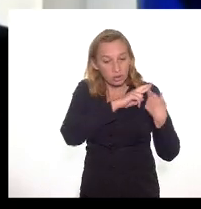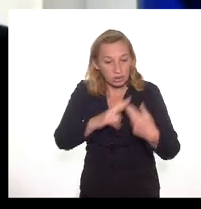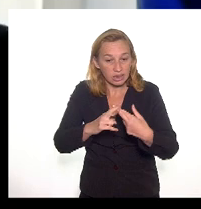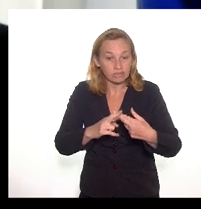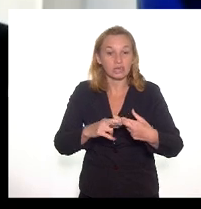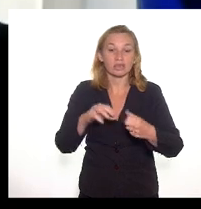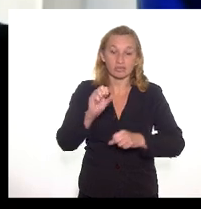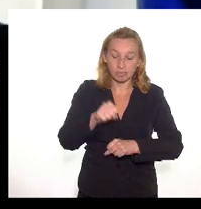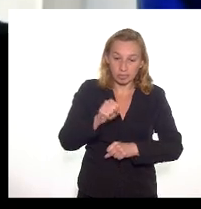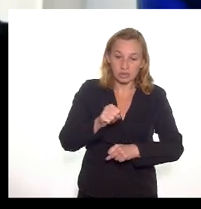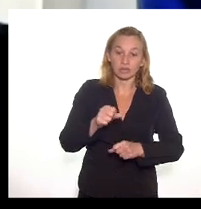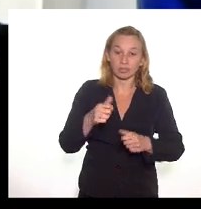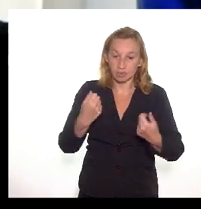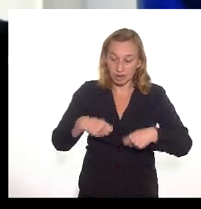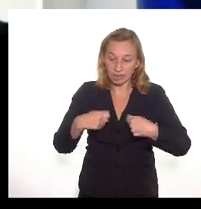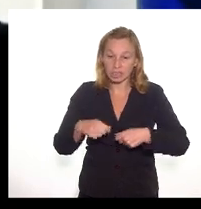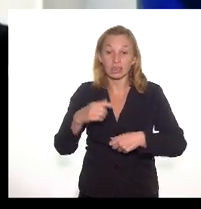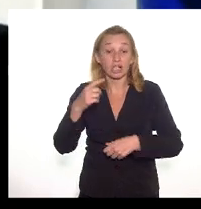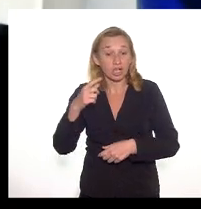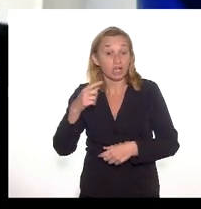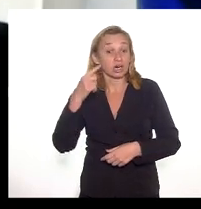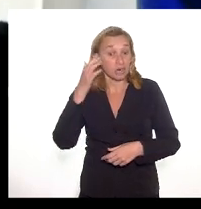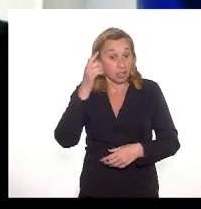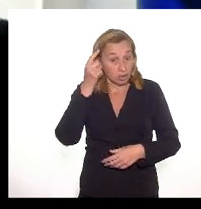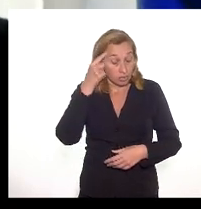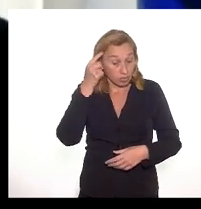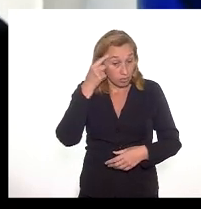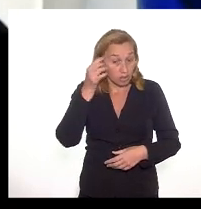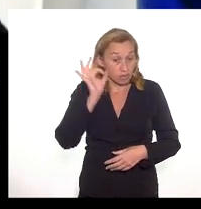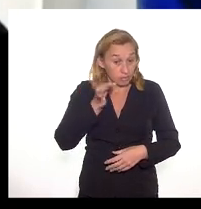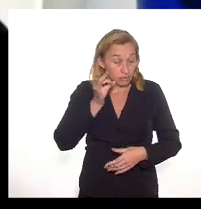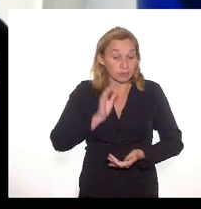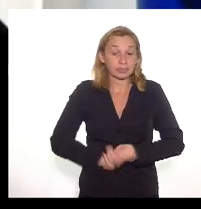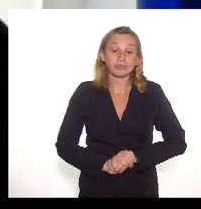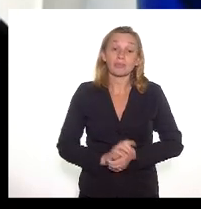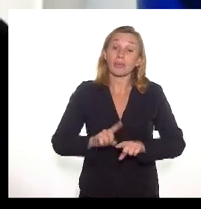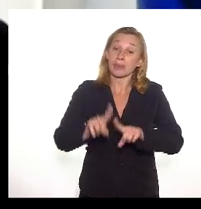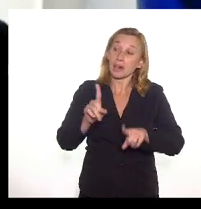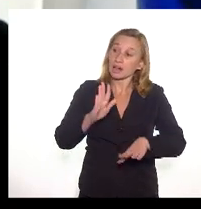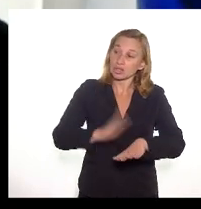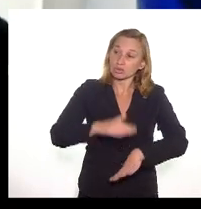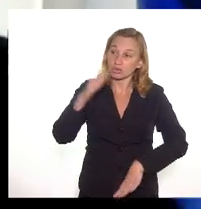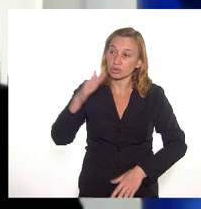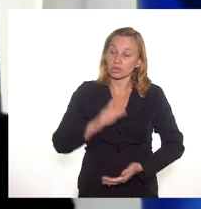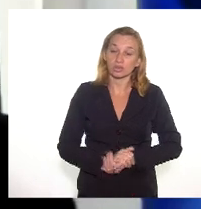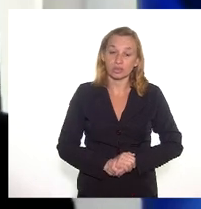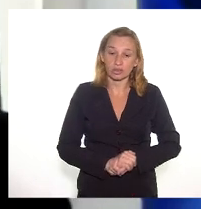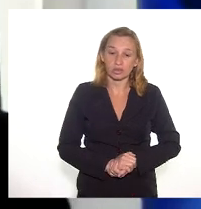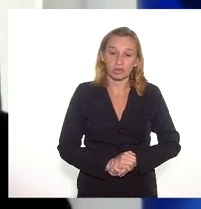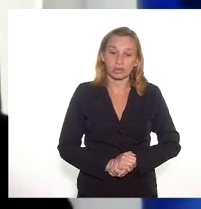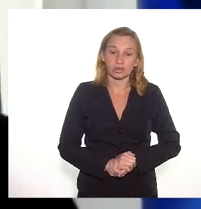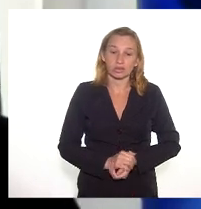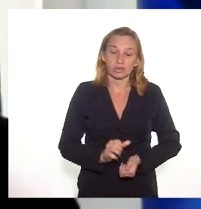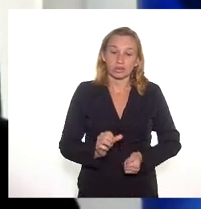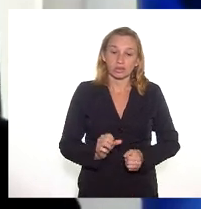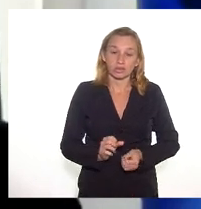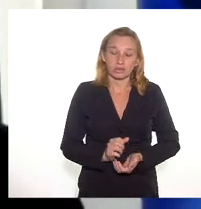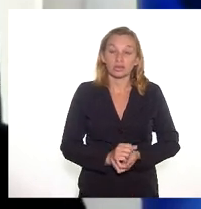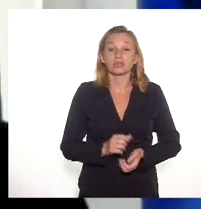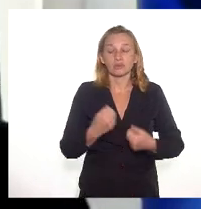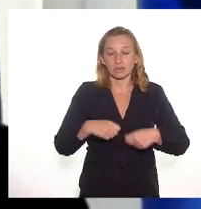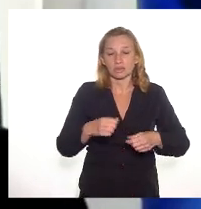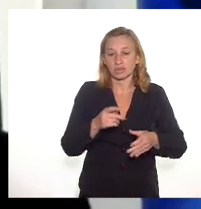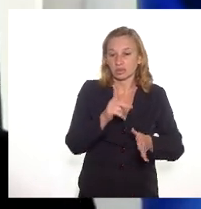responsabilidade, tem que ter juízo, principalmente, mas, mais que isso, precisa fazer alguns projetos,